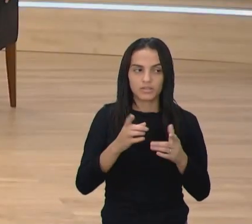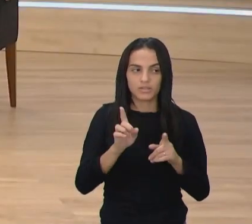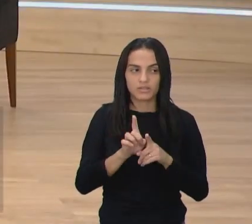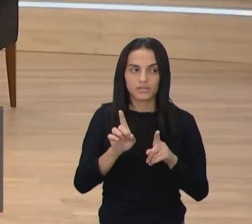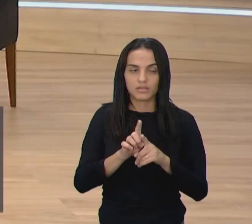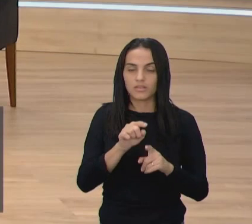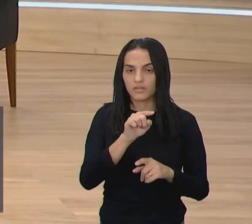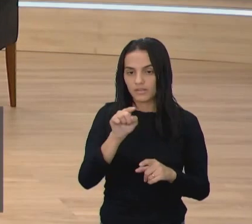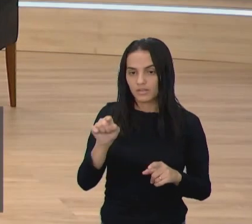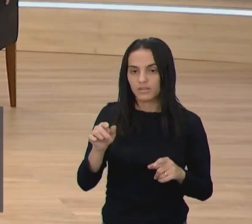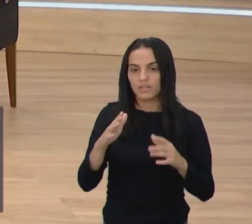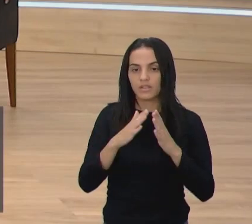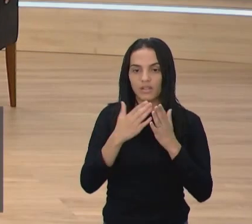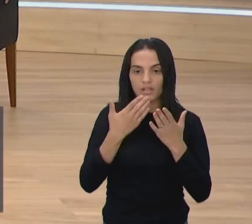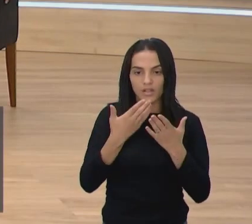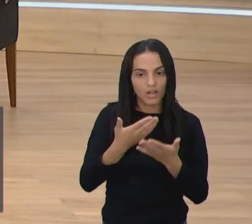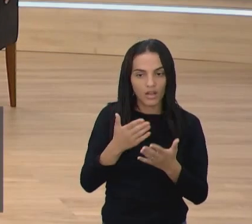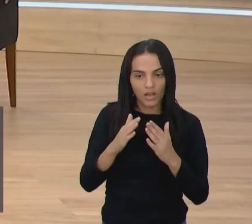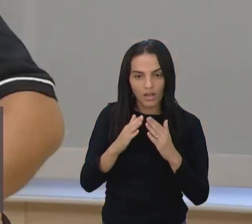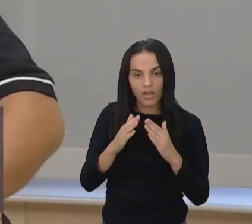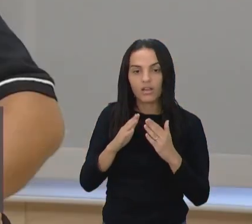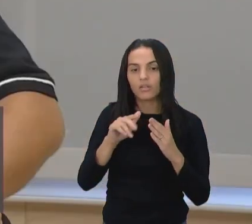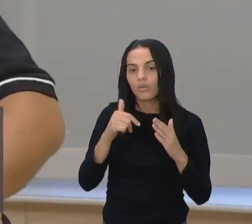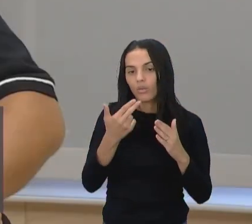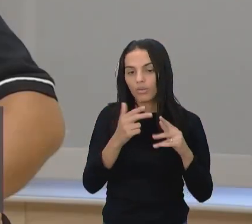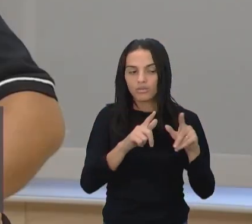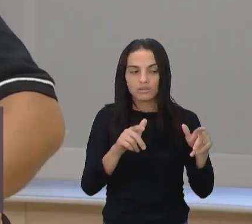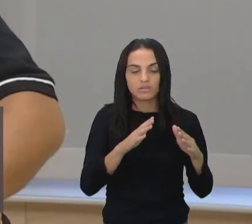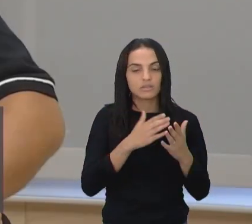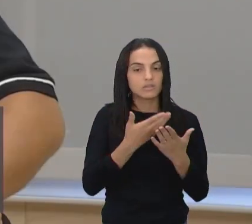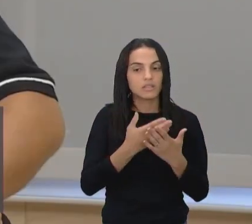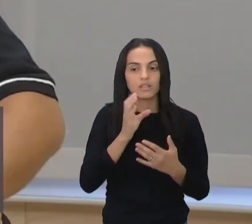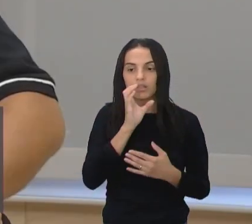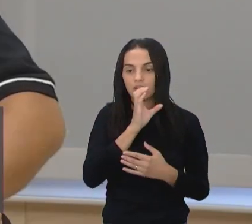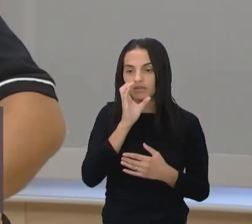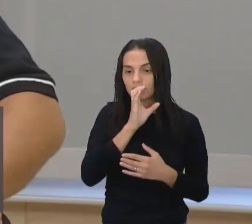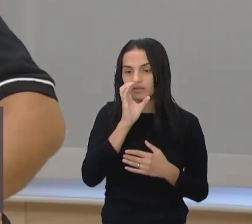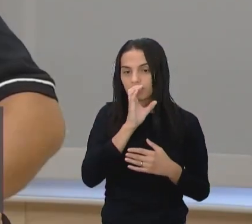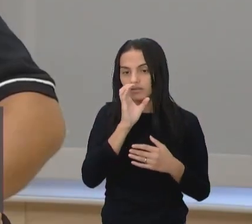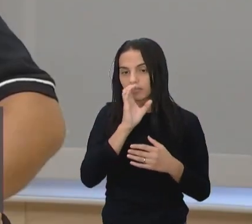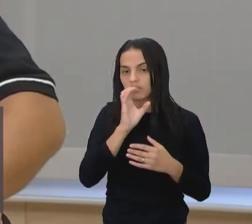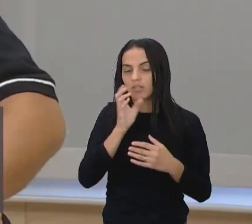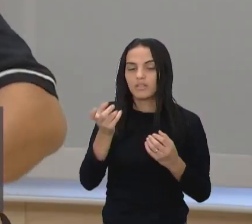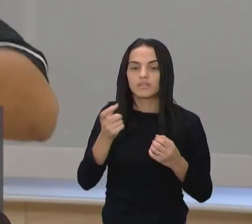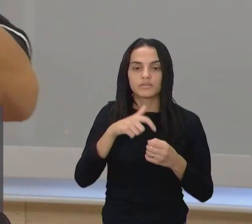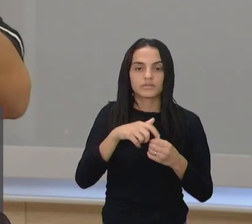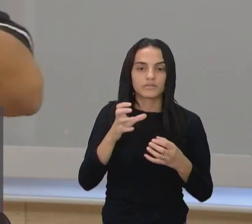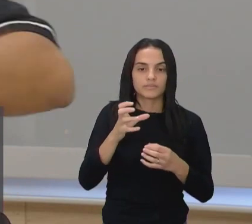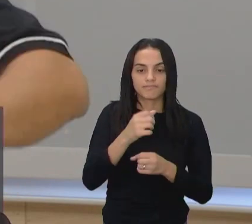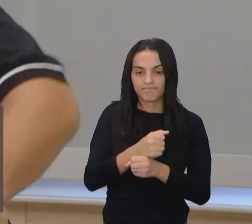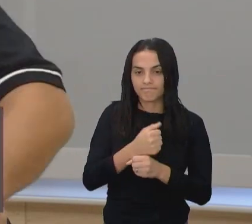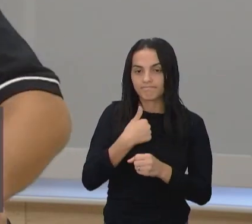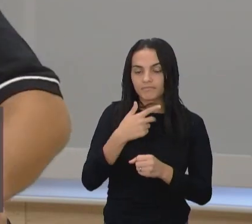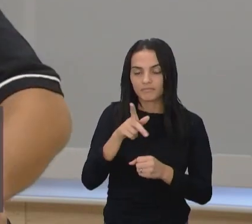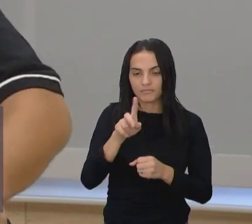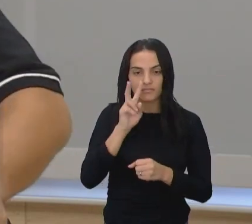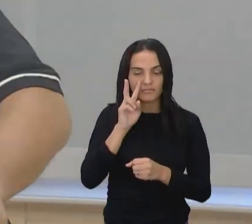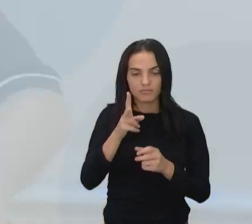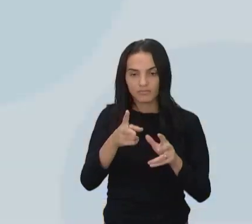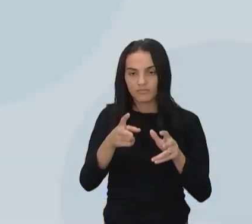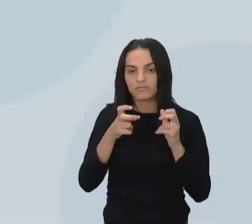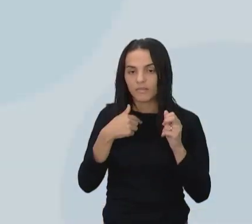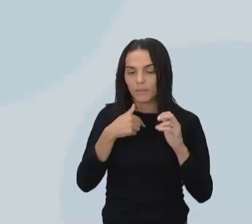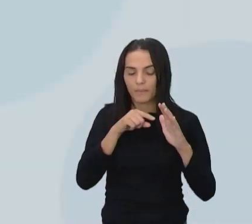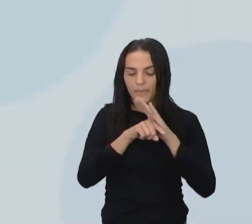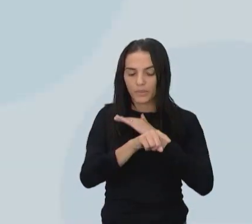que estiver aí na sua casa, na sala de aula, rapidinho lá, voltando lá na fórmula lá, professora, e estudantes, observem aí, então eu vou fazer